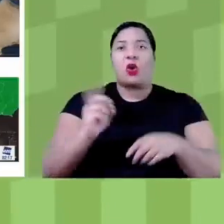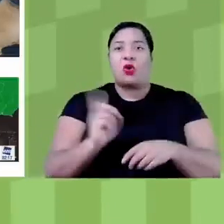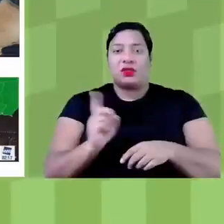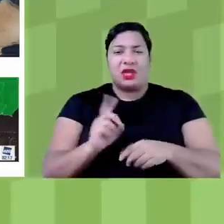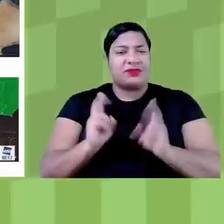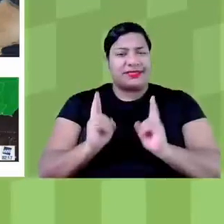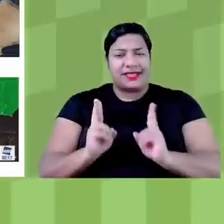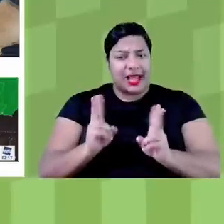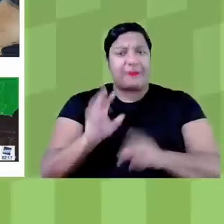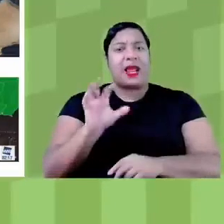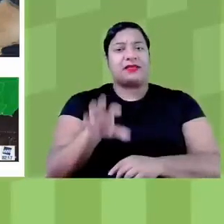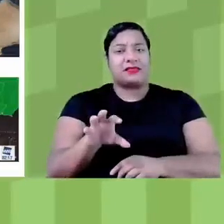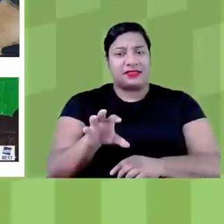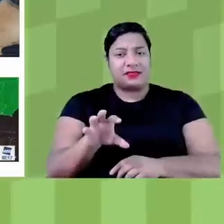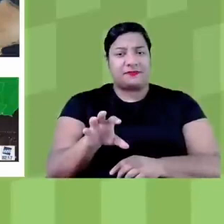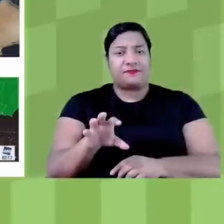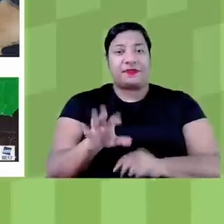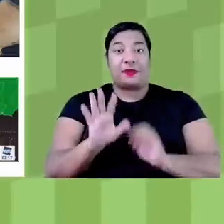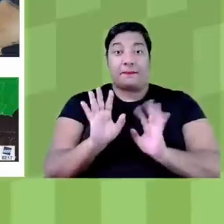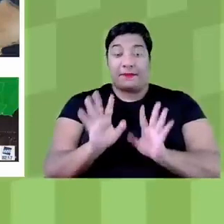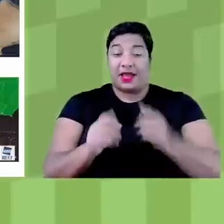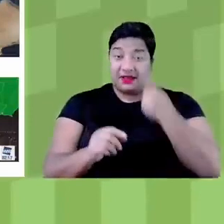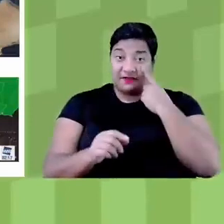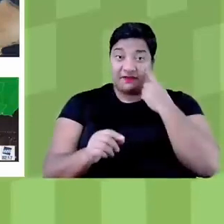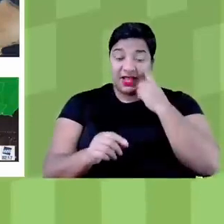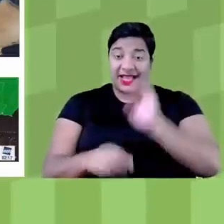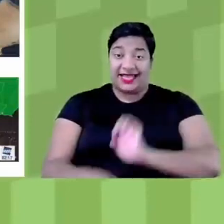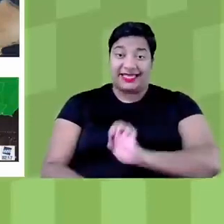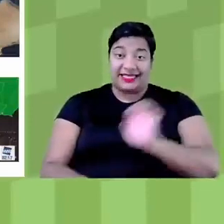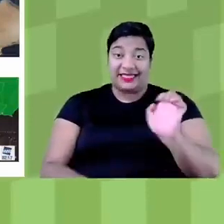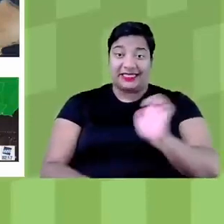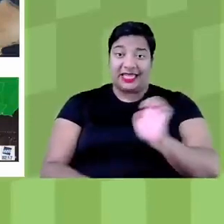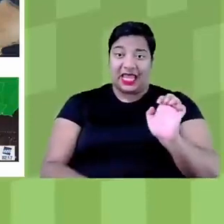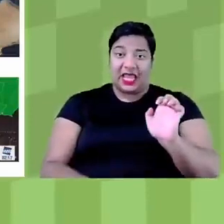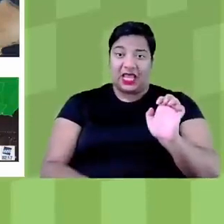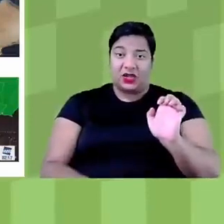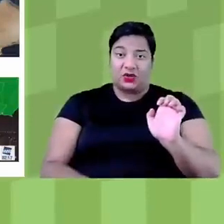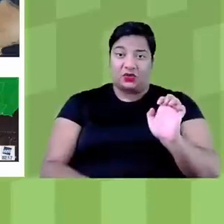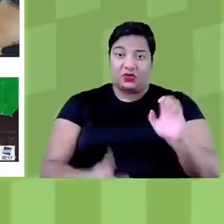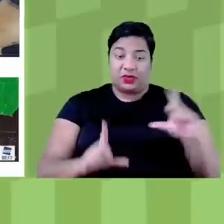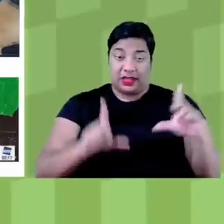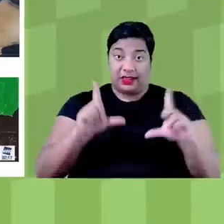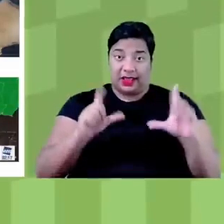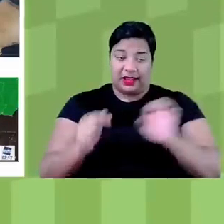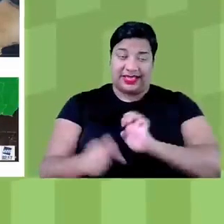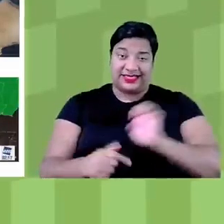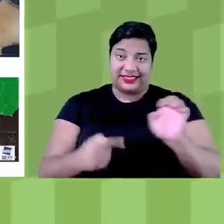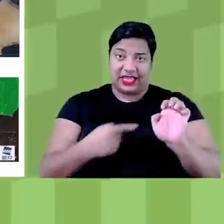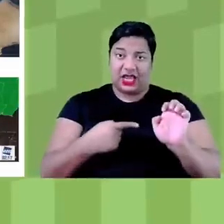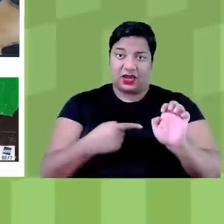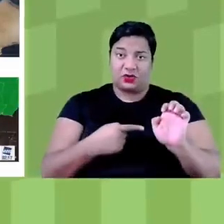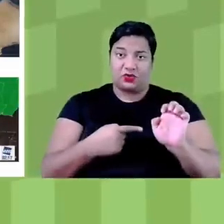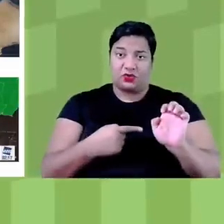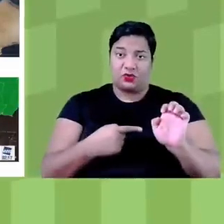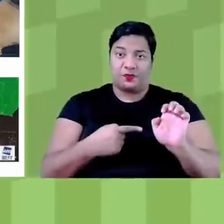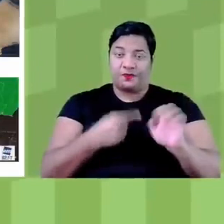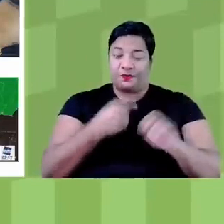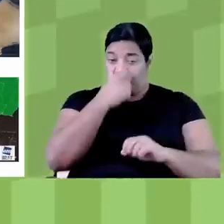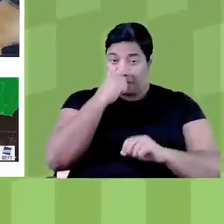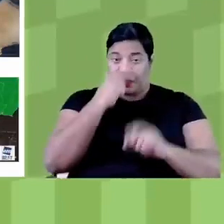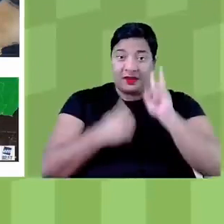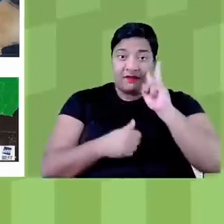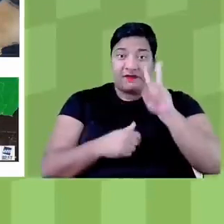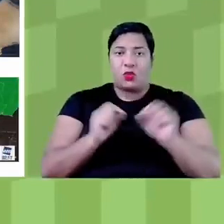Aqui, nesse lado esquerdo da minha apresentação, a gente vê